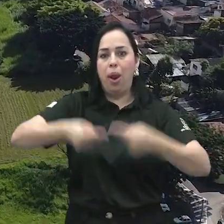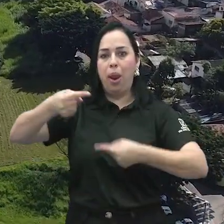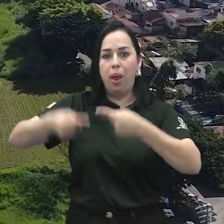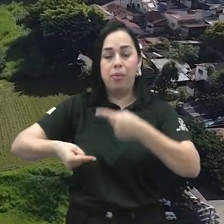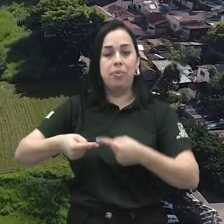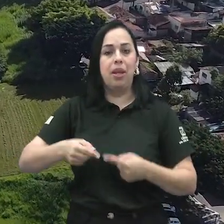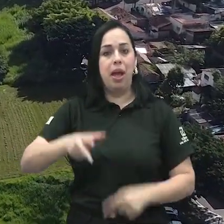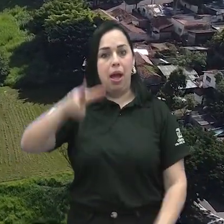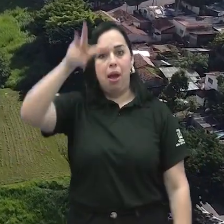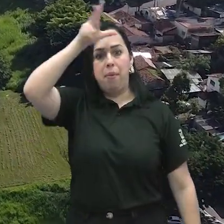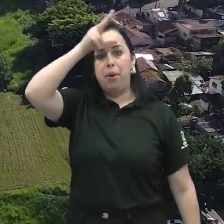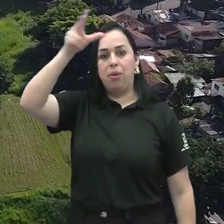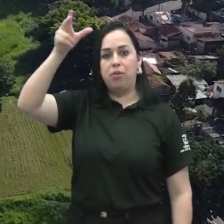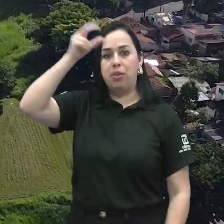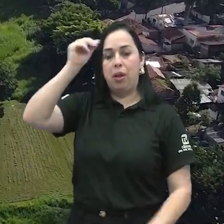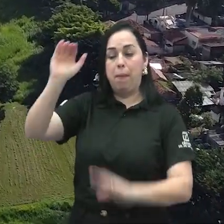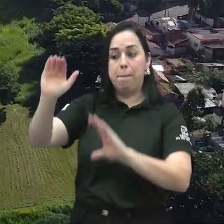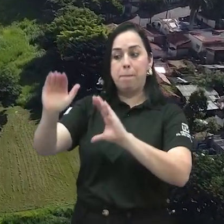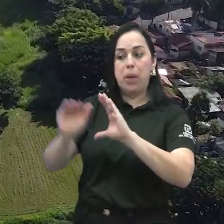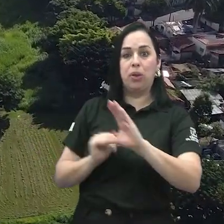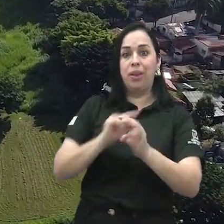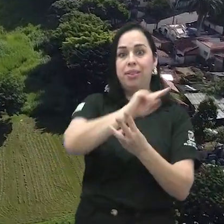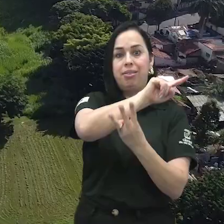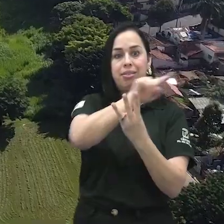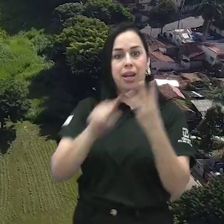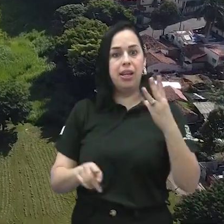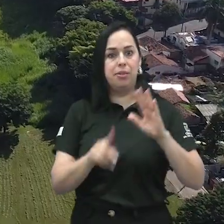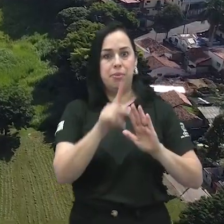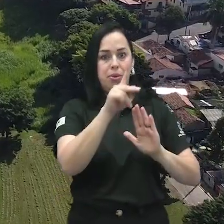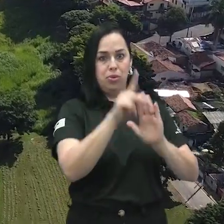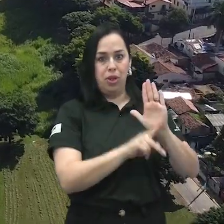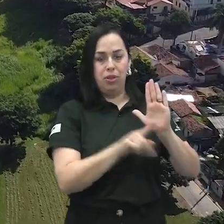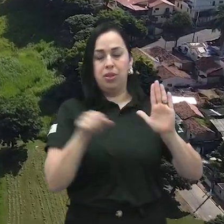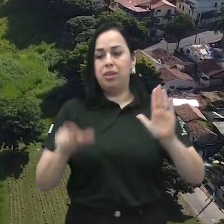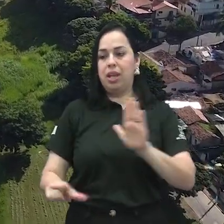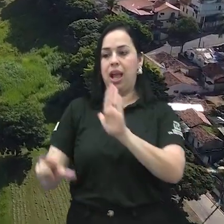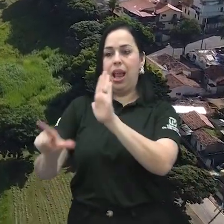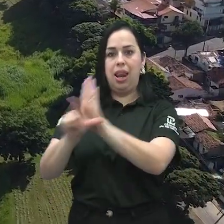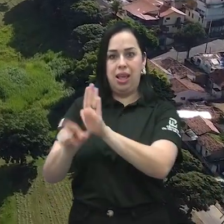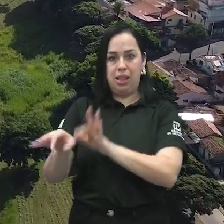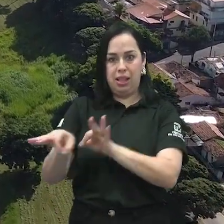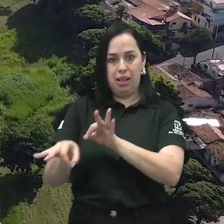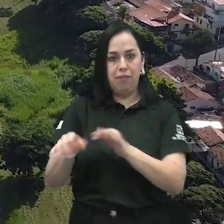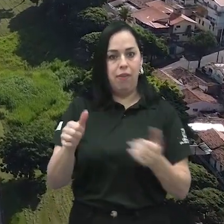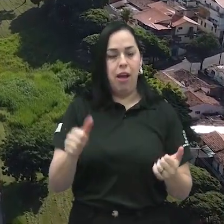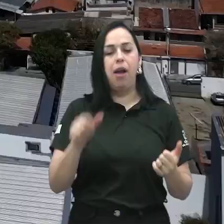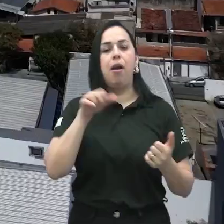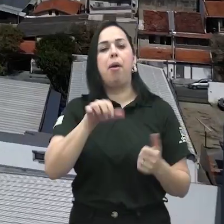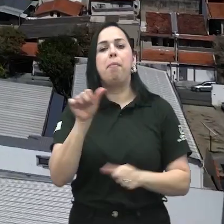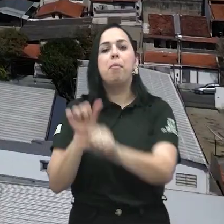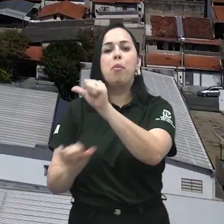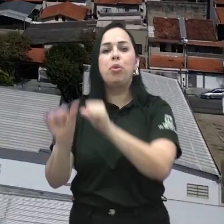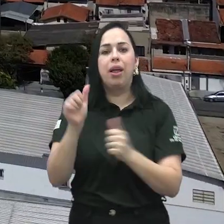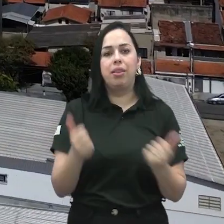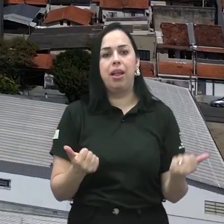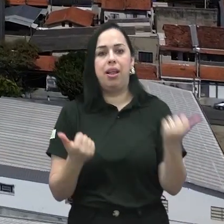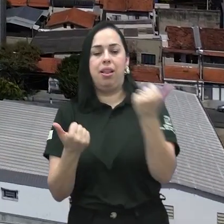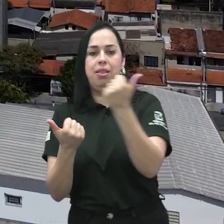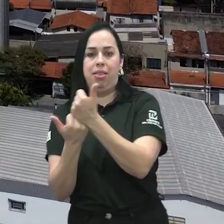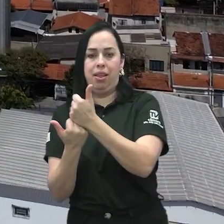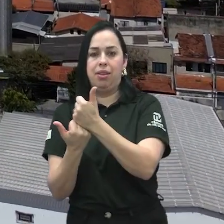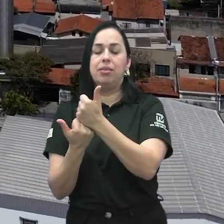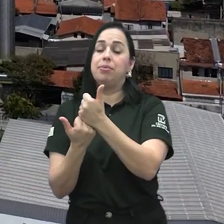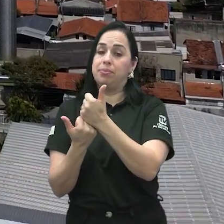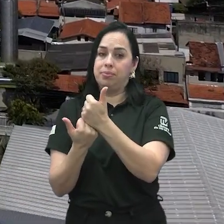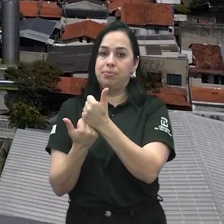Câmara. A Prefeitura enviou 3 projetos que mudam o plano diretor, a Lei de